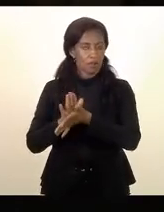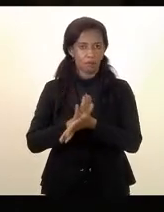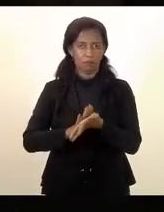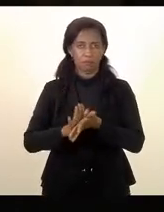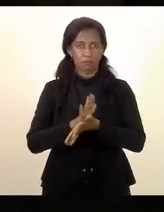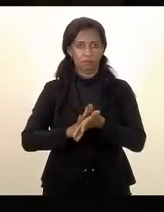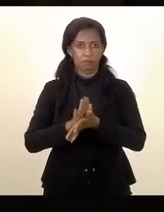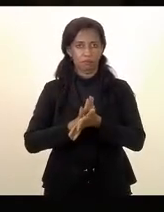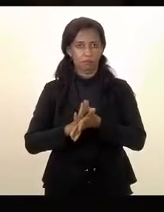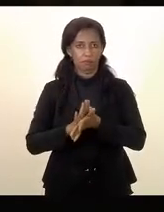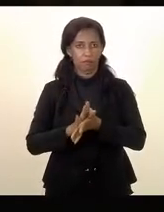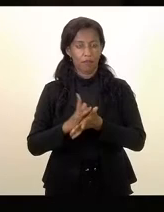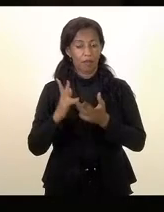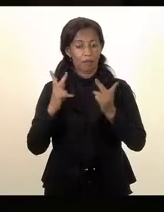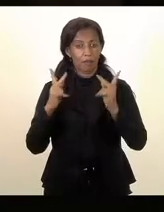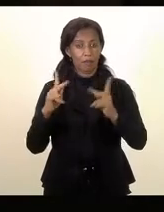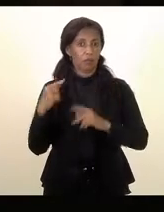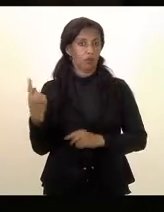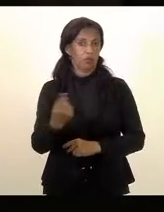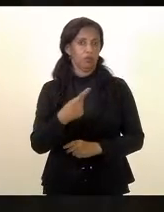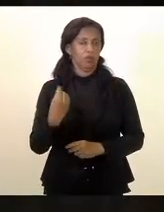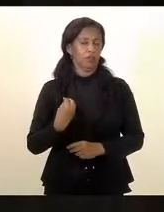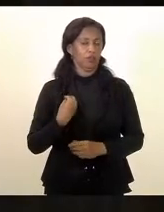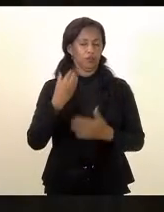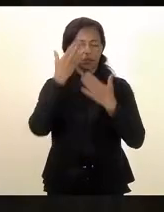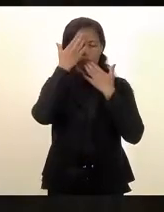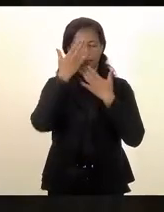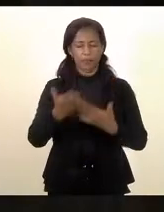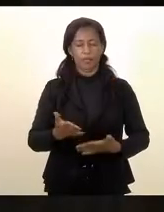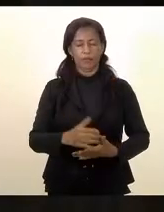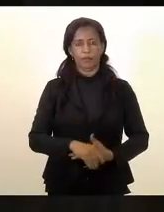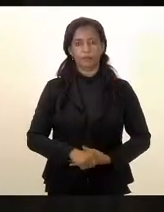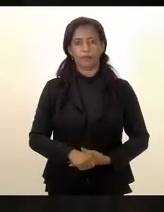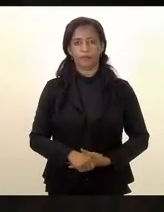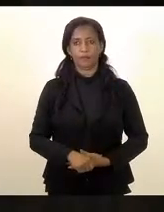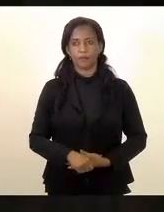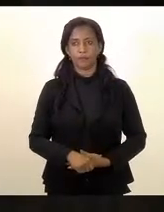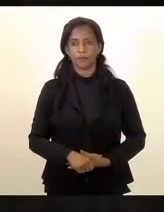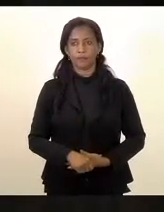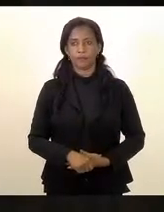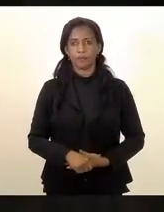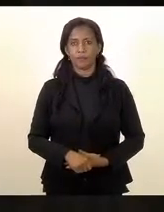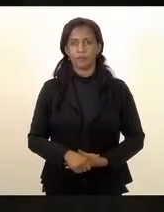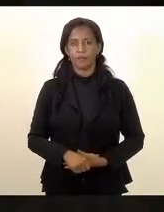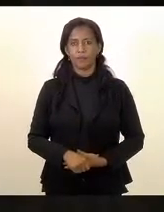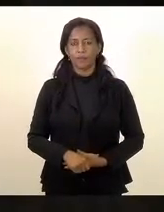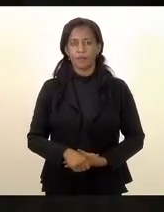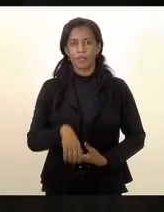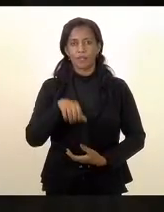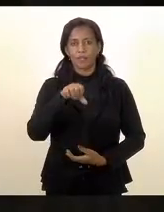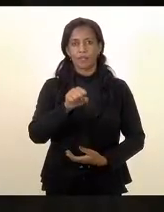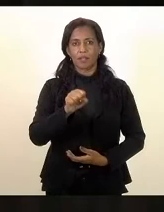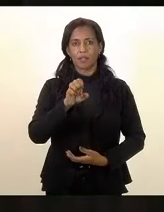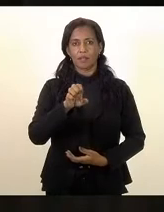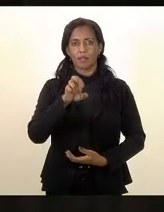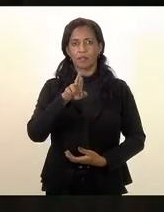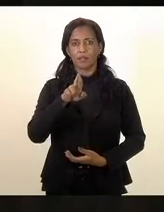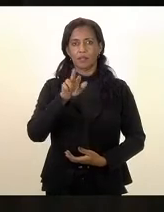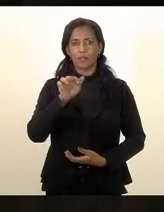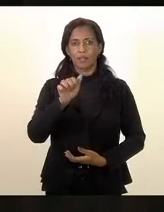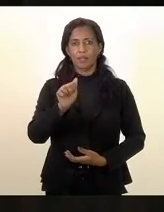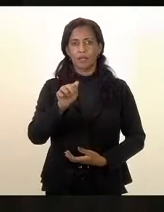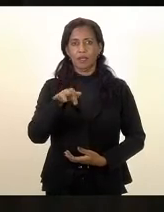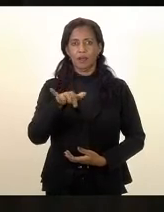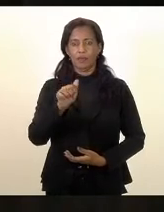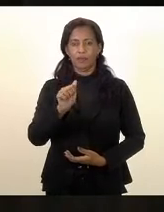para as nossas vidas muito obrigado próximo orador escrito é o nobre deputado Flávio Serafim Vossa Excelência dispõe de 10